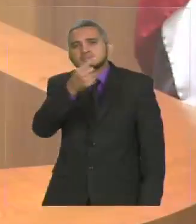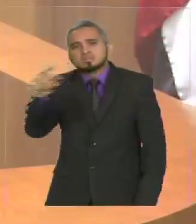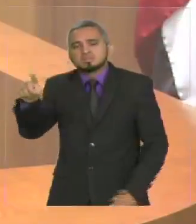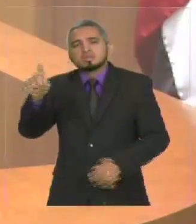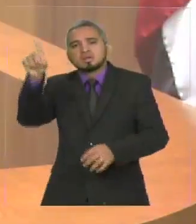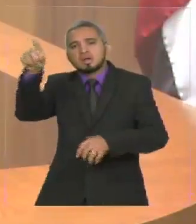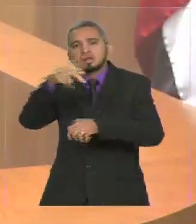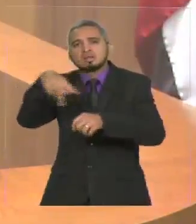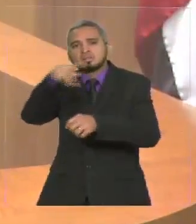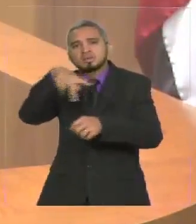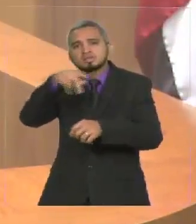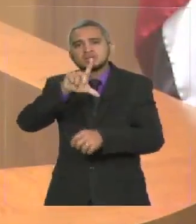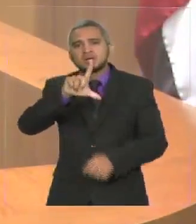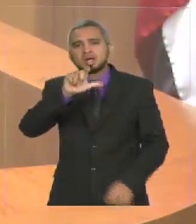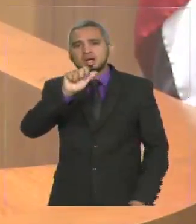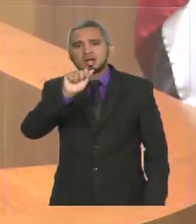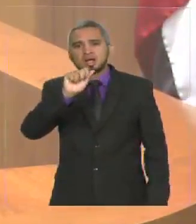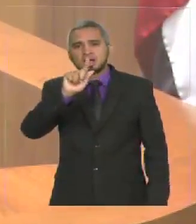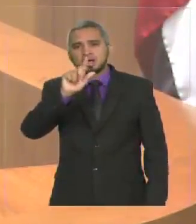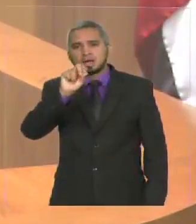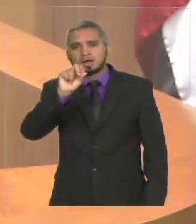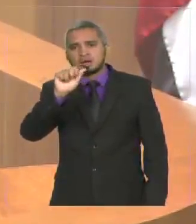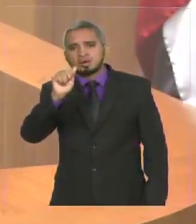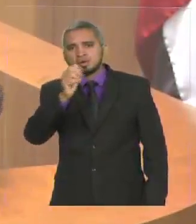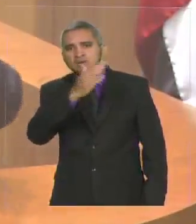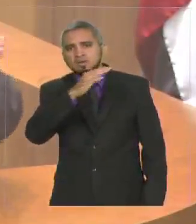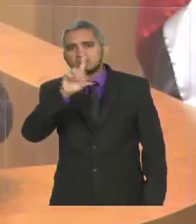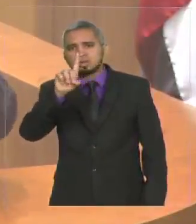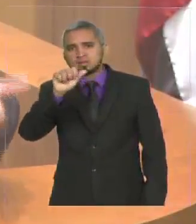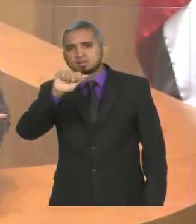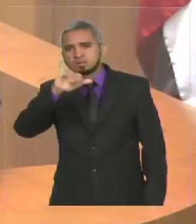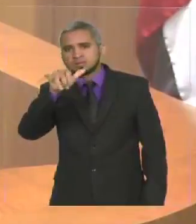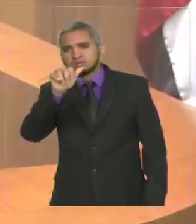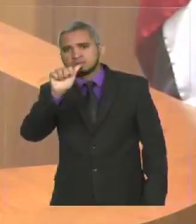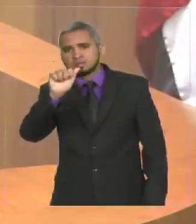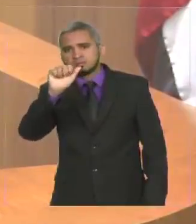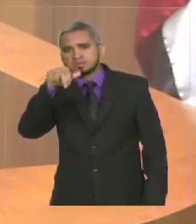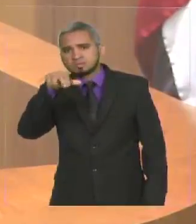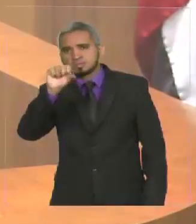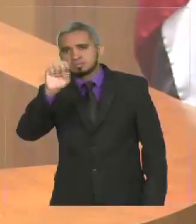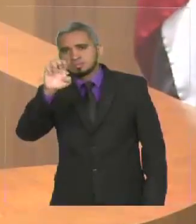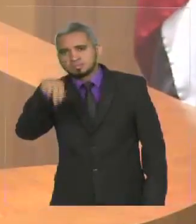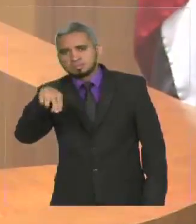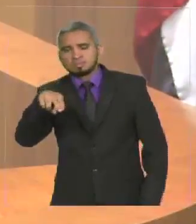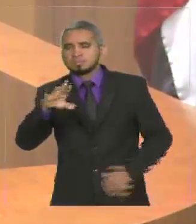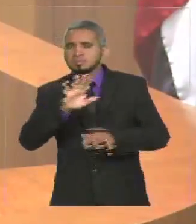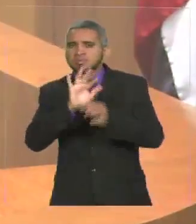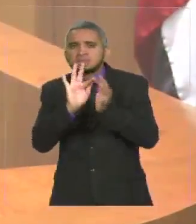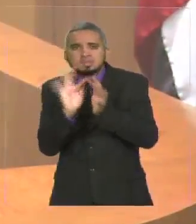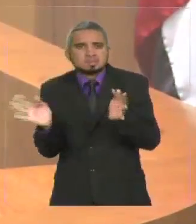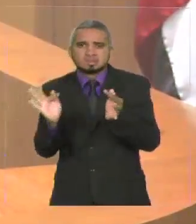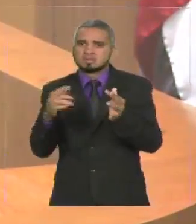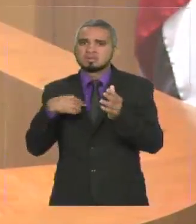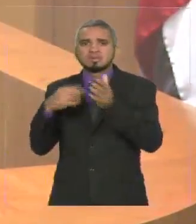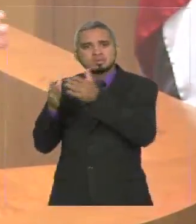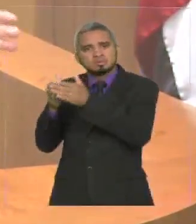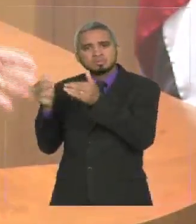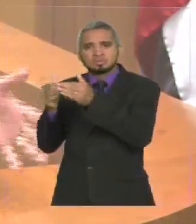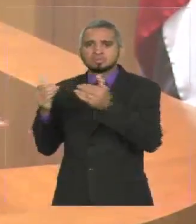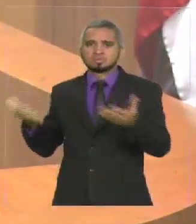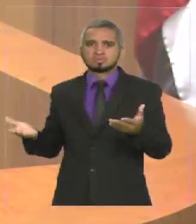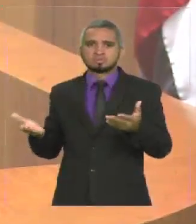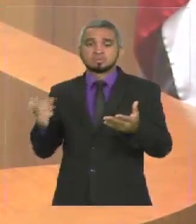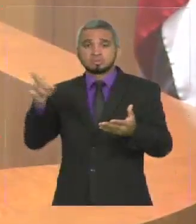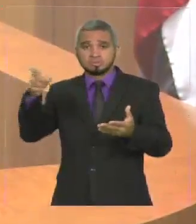Costa. O que eu peço? A licitação da praça. Se o governador criou uma secretaria